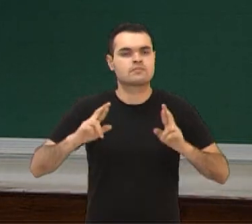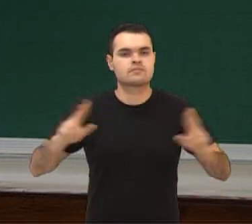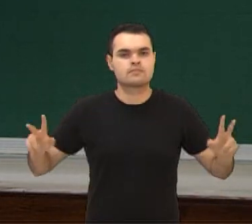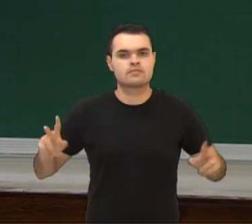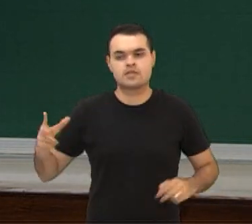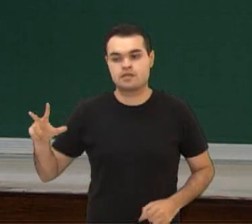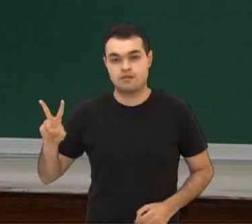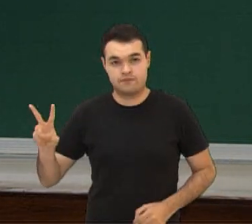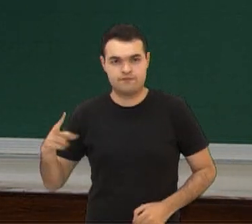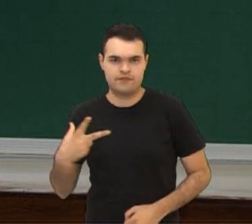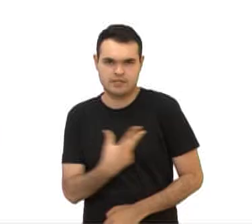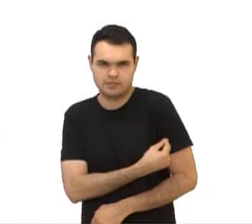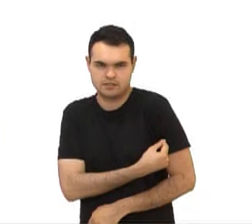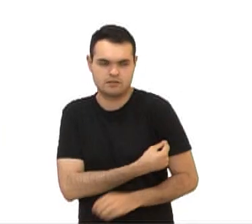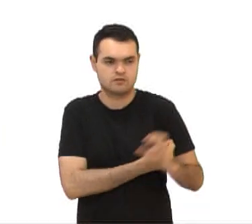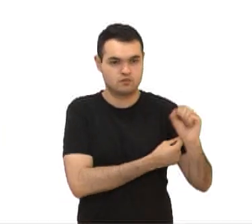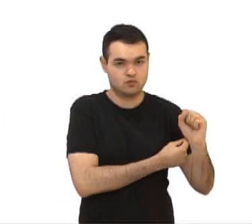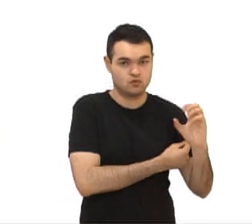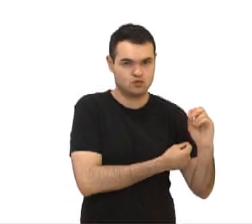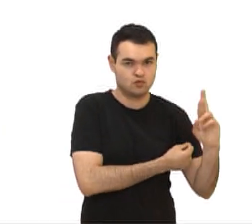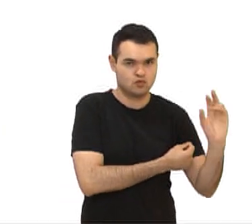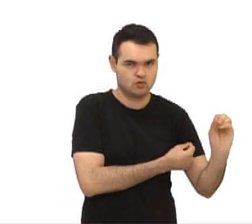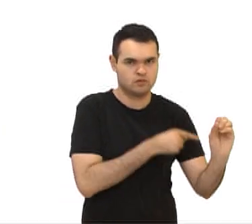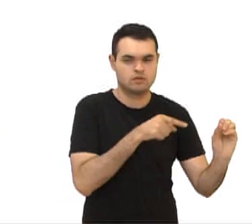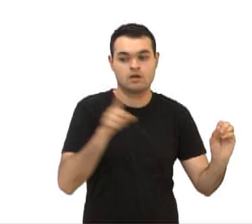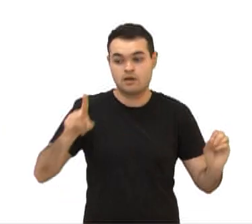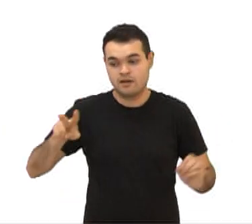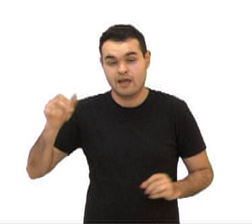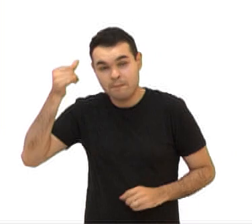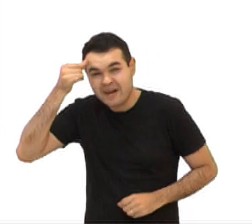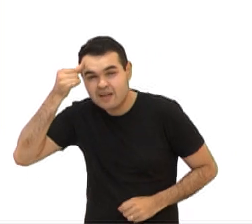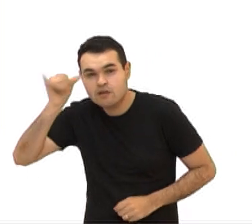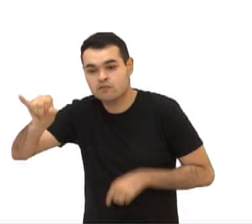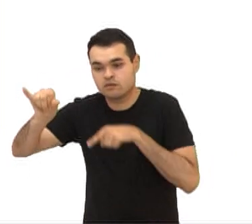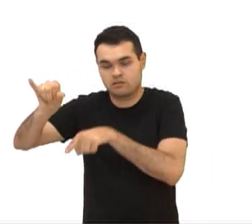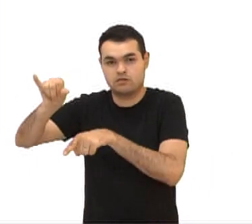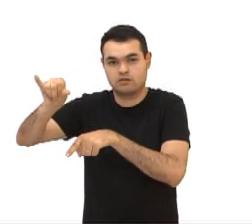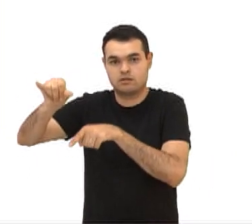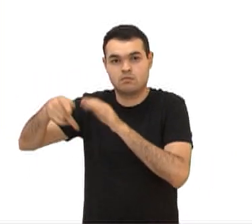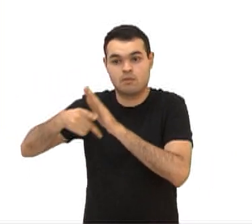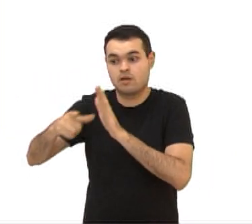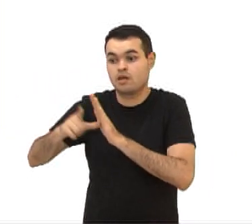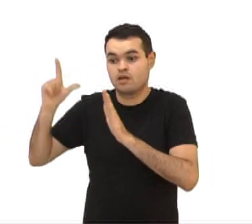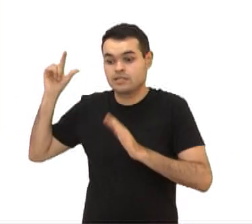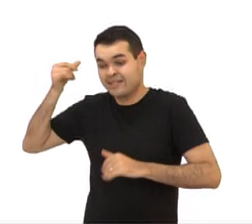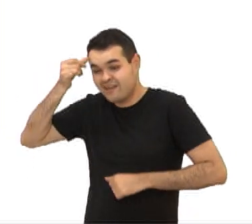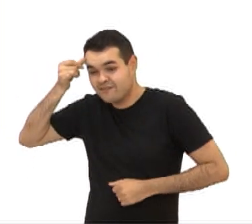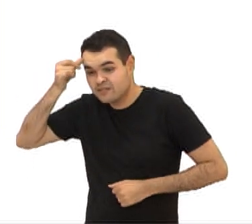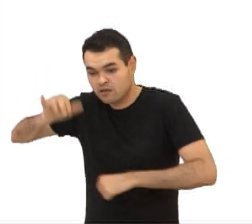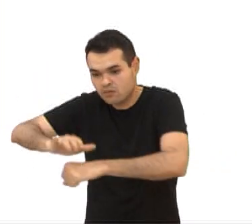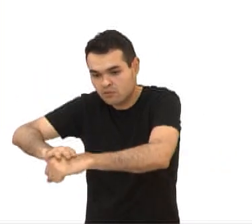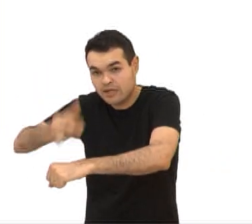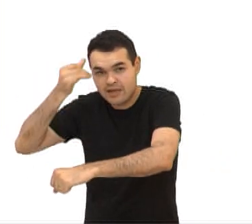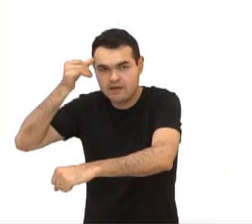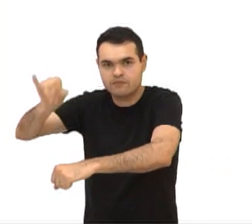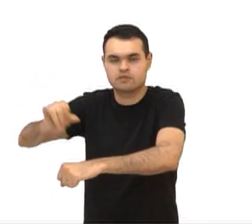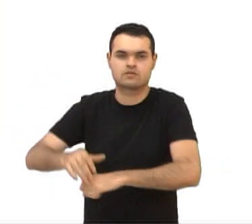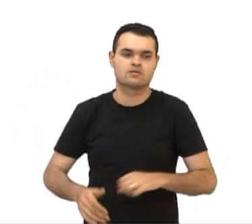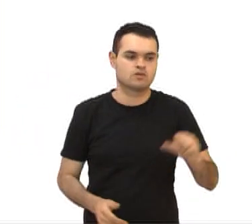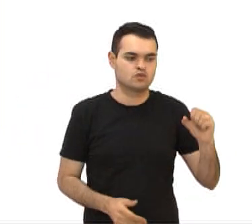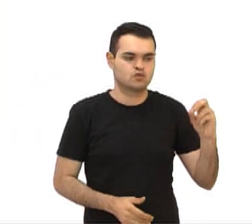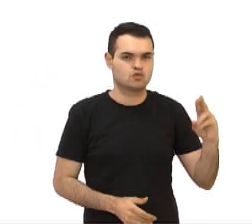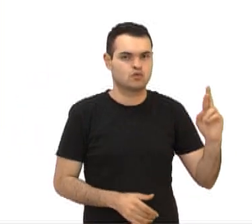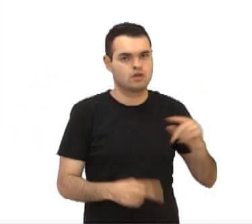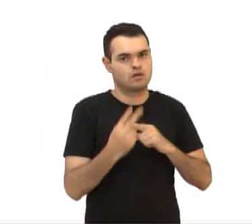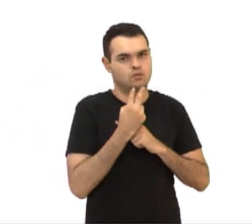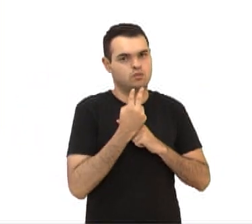entre vacina e soro, olha só que legal. Vacina, para prevenir, é um meio profilático, você está evitando uma doença. Soro é